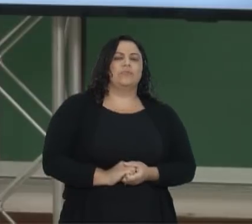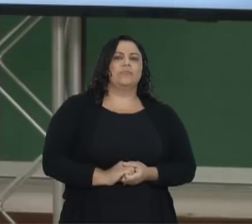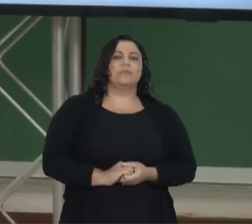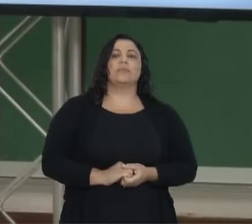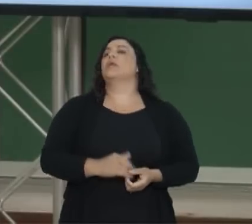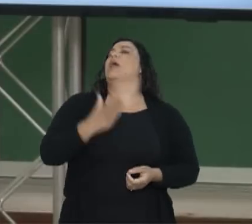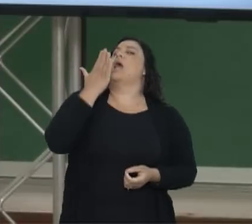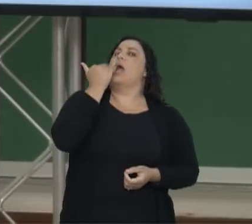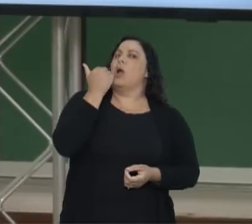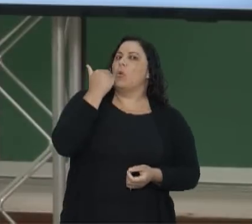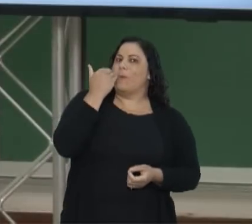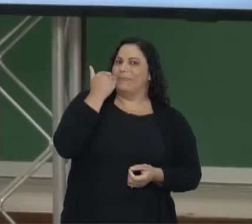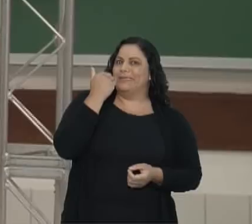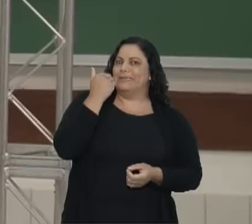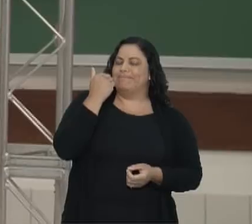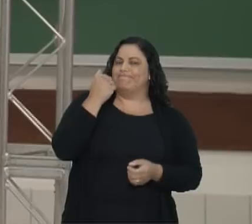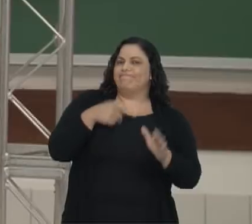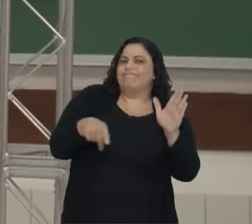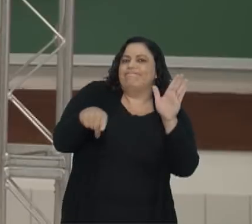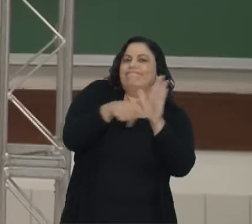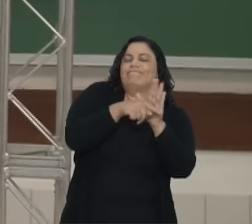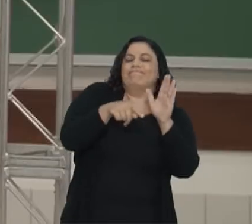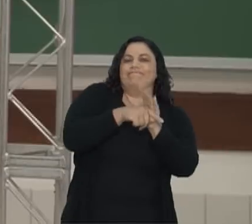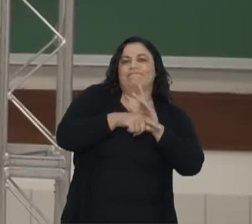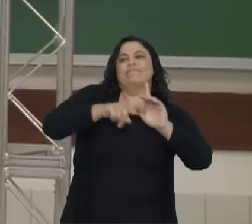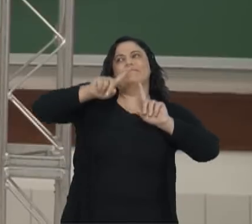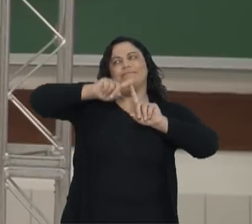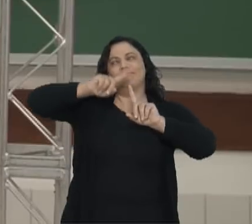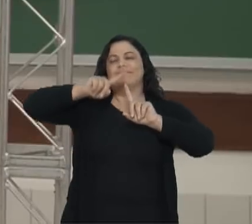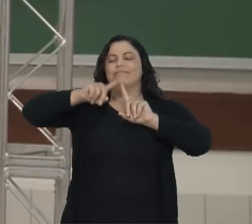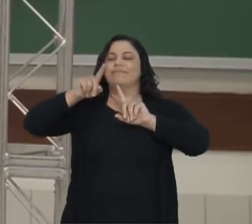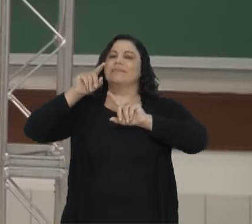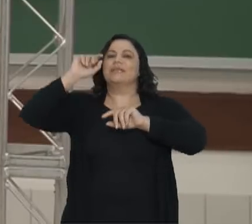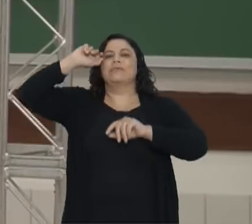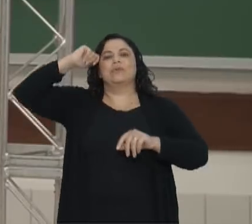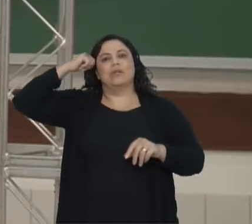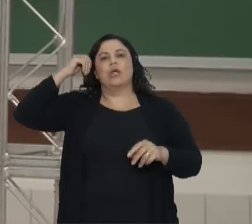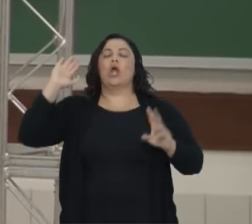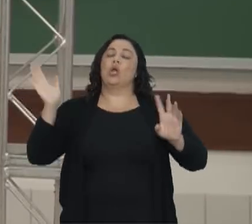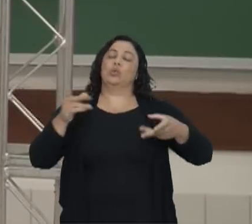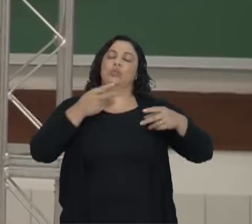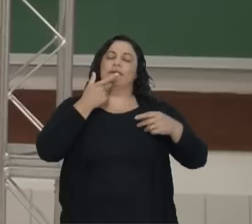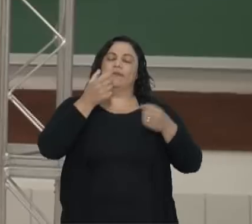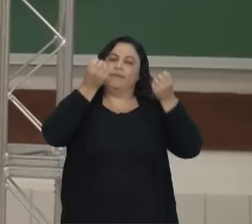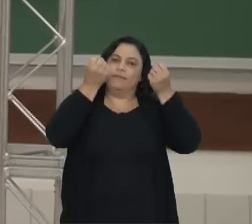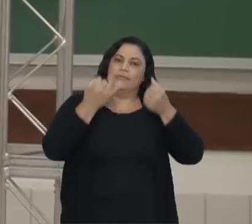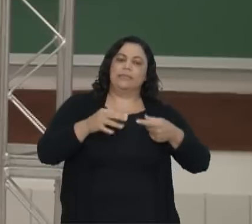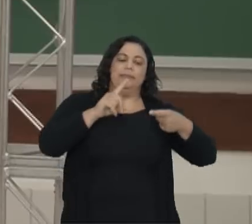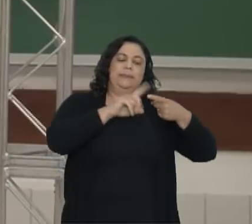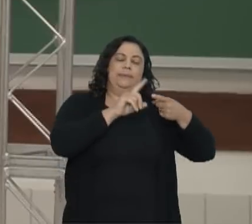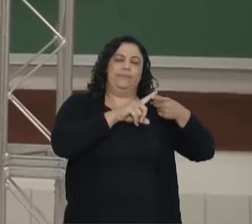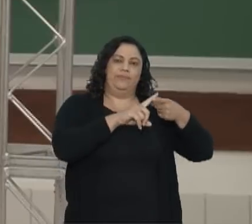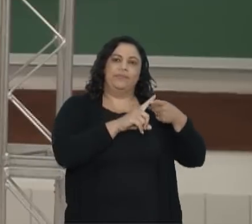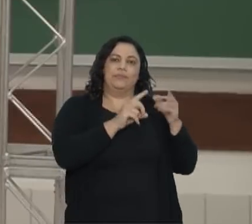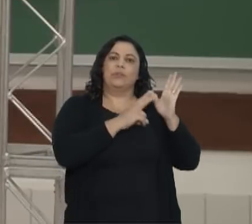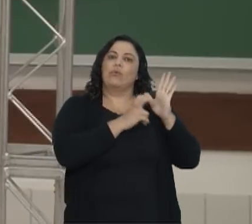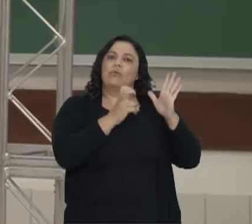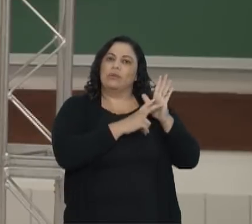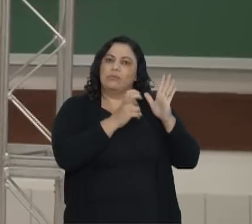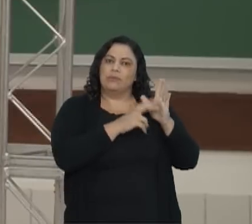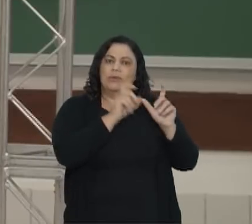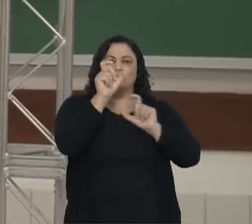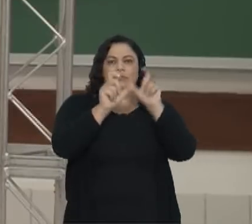Comidas típicas. Então, vejam lá, já falamos do vocabulário, já falamos das religiões, né? Então, são várias